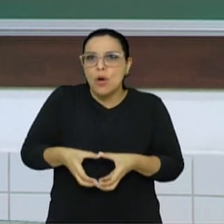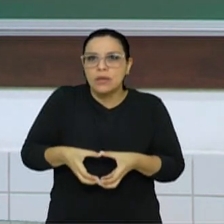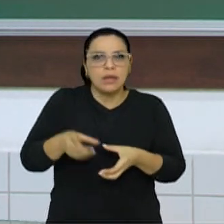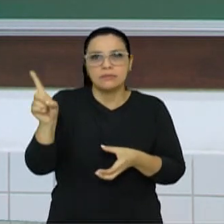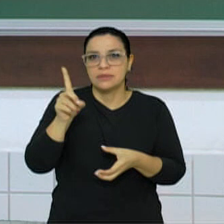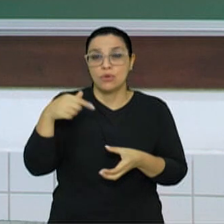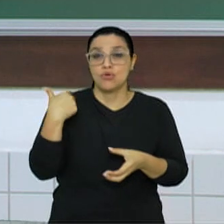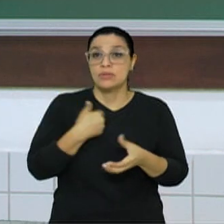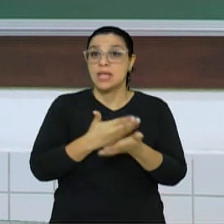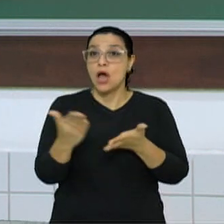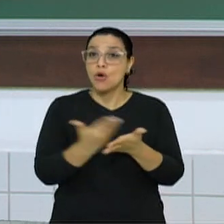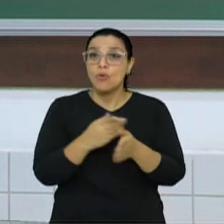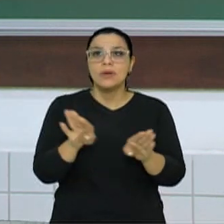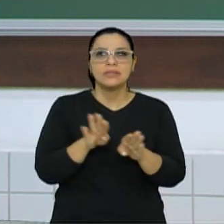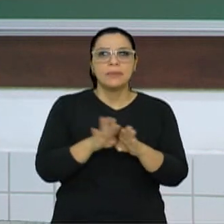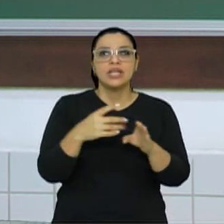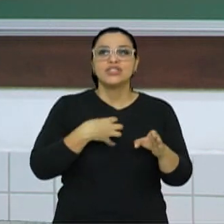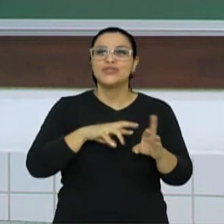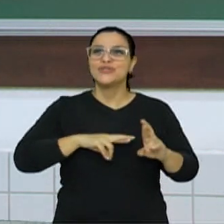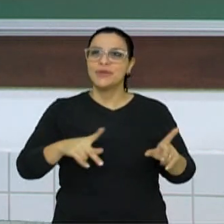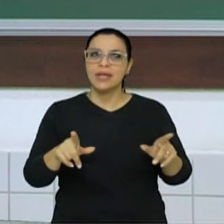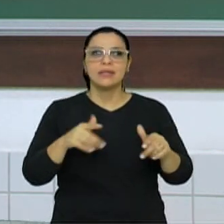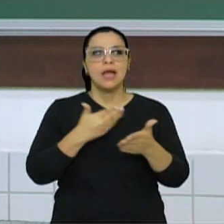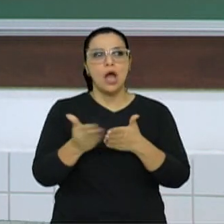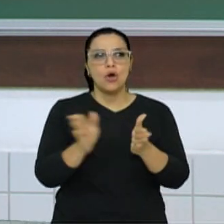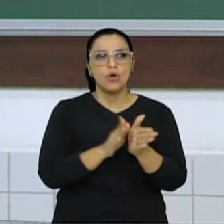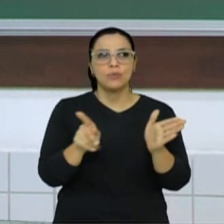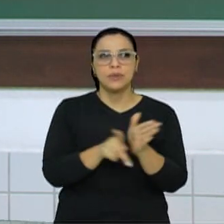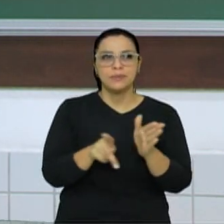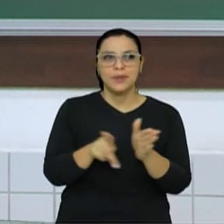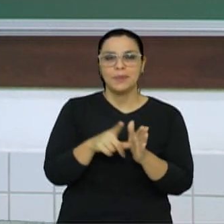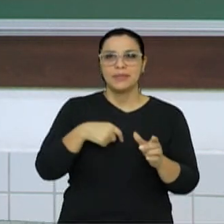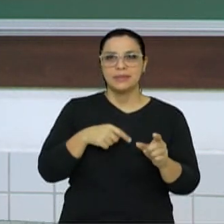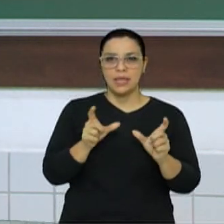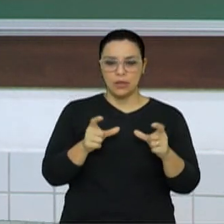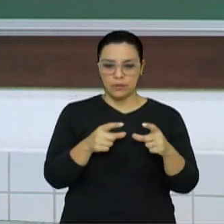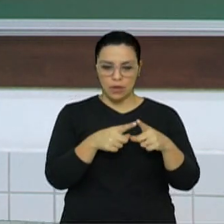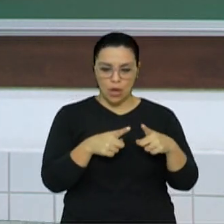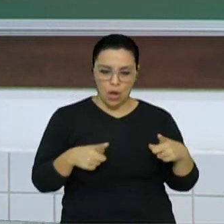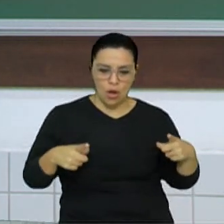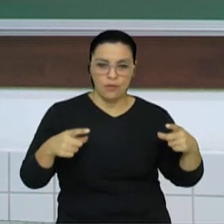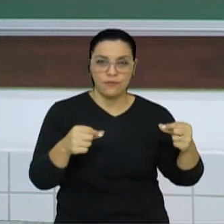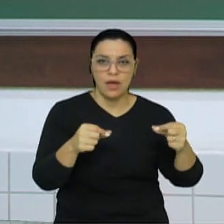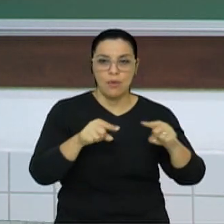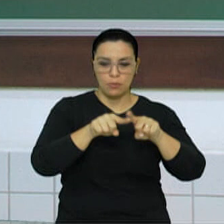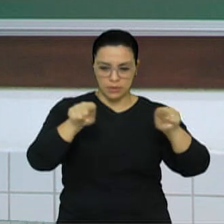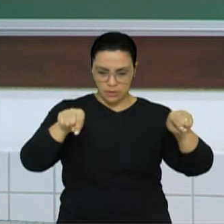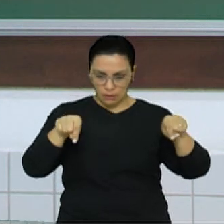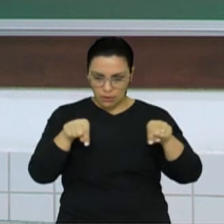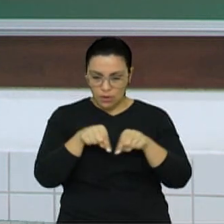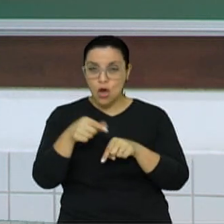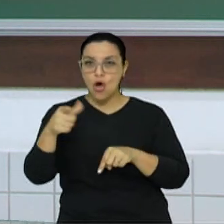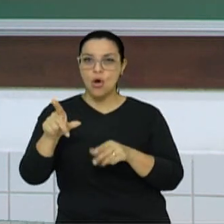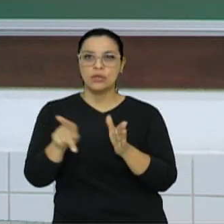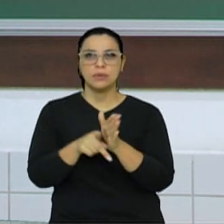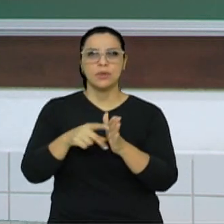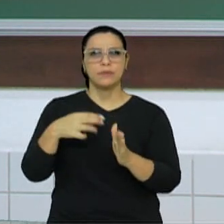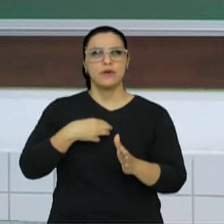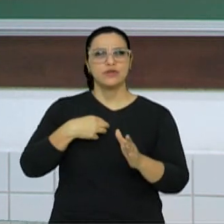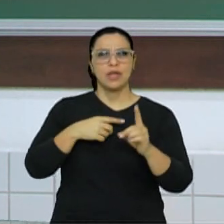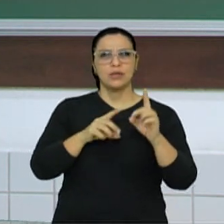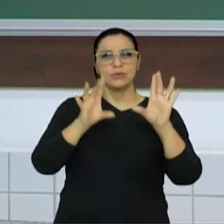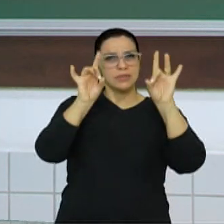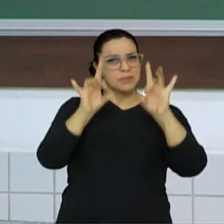arredondada, muitas delas não são redondas, tá? Algumas são ovaladas, outras são retangulares, tem outras que têm